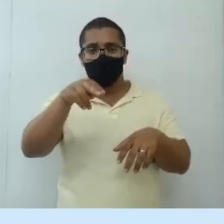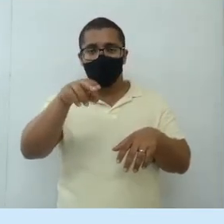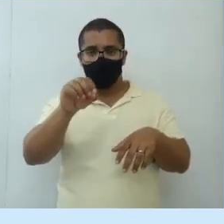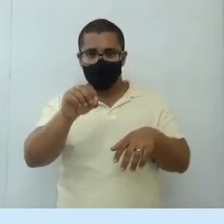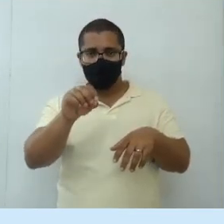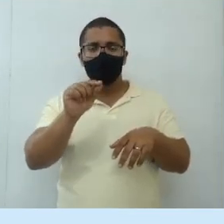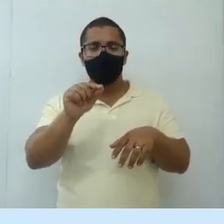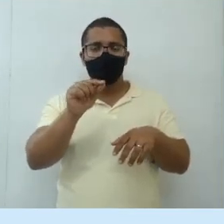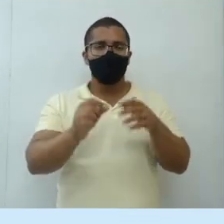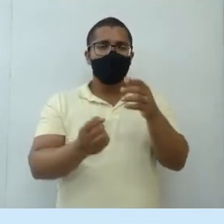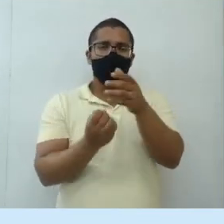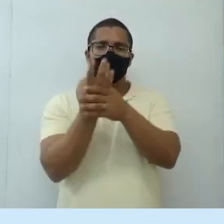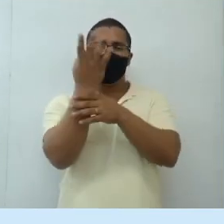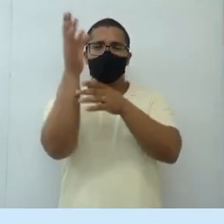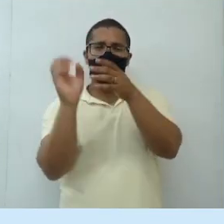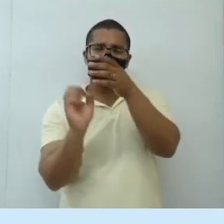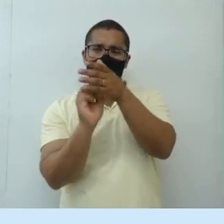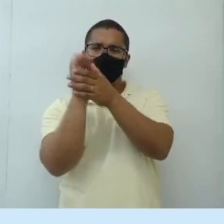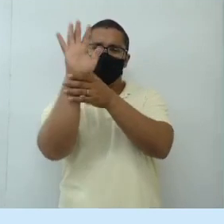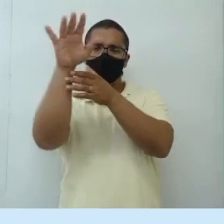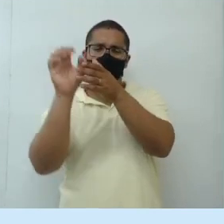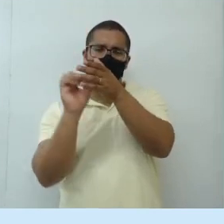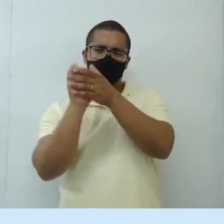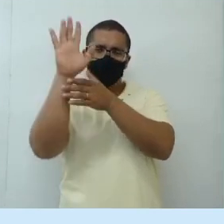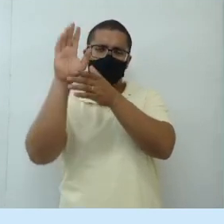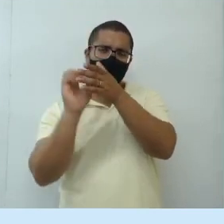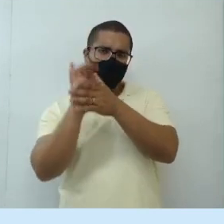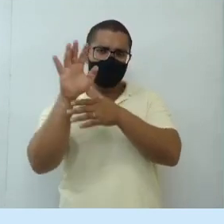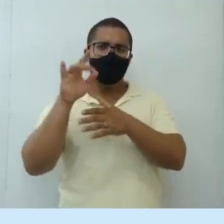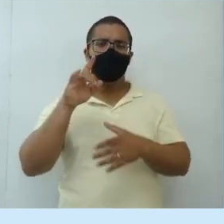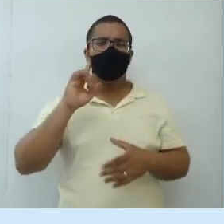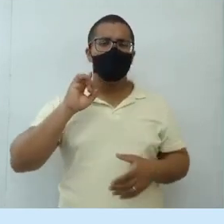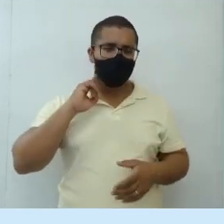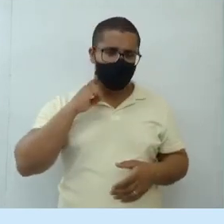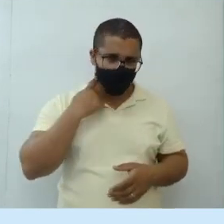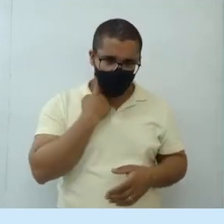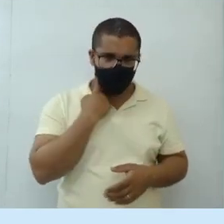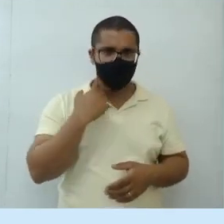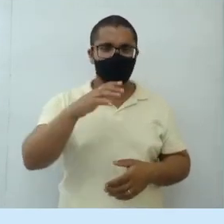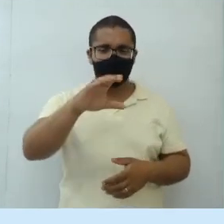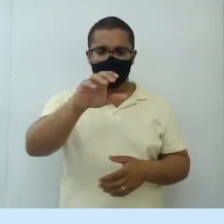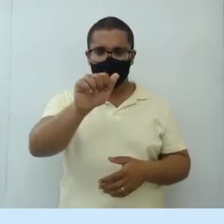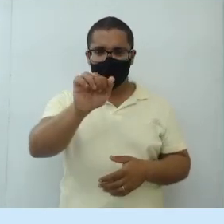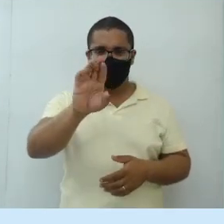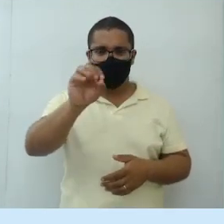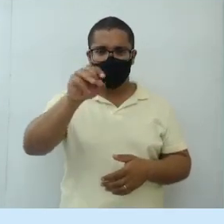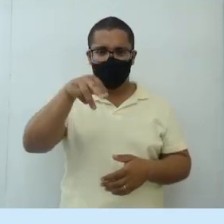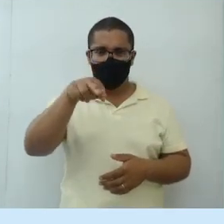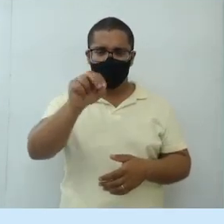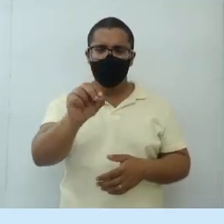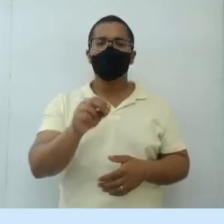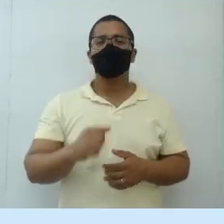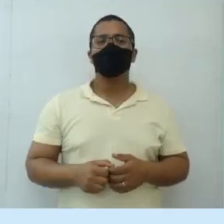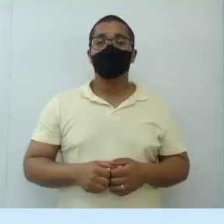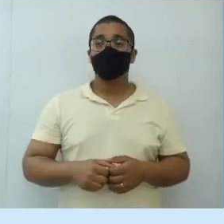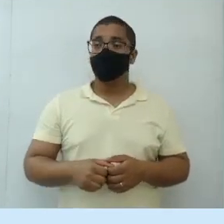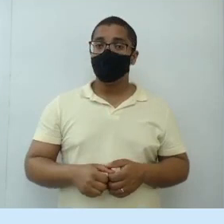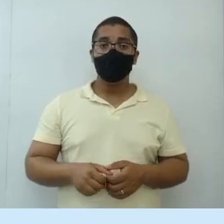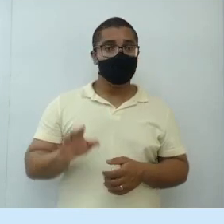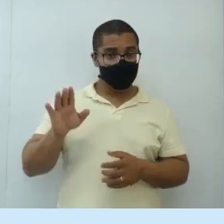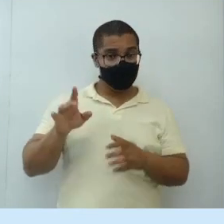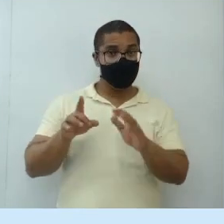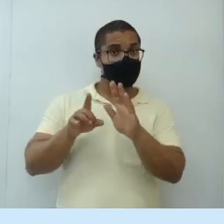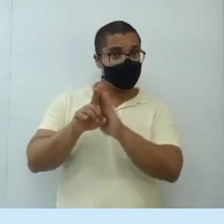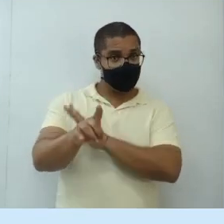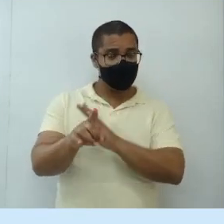missão que os países estão fazendo para diminuir a emissão de carbono então a pergunta dessa questão Ela tá perguntando